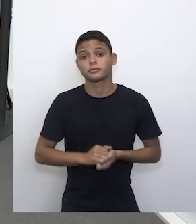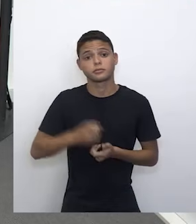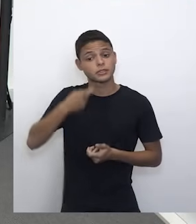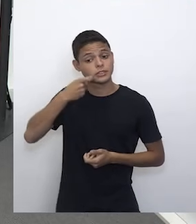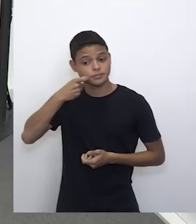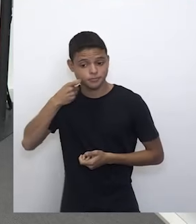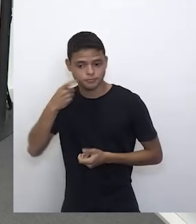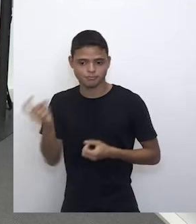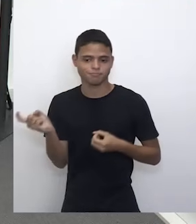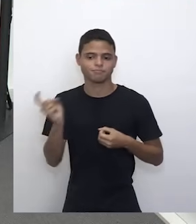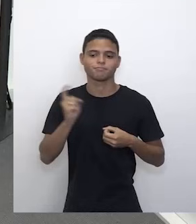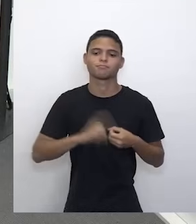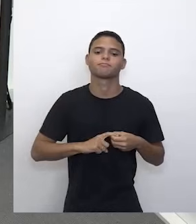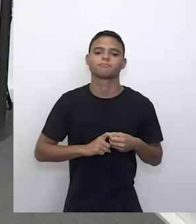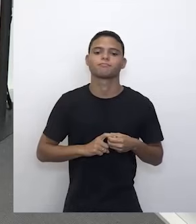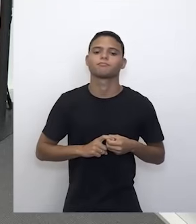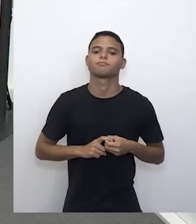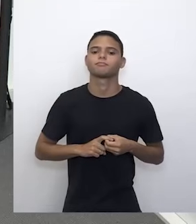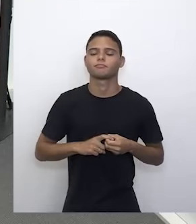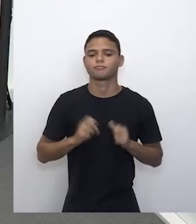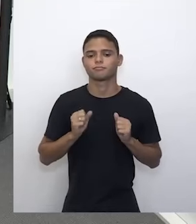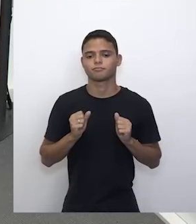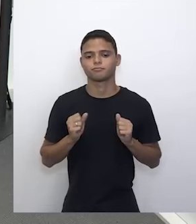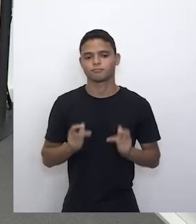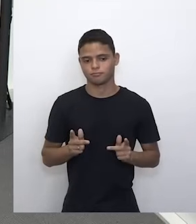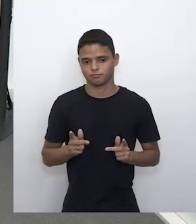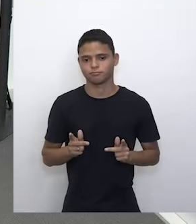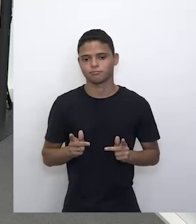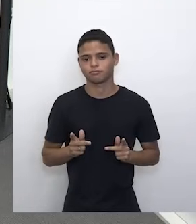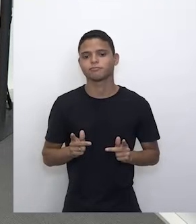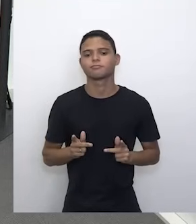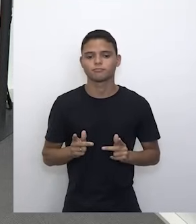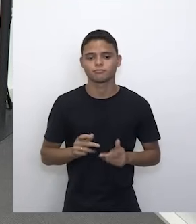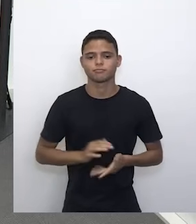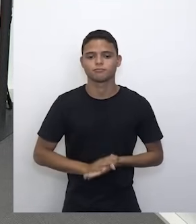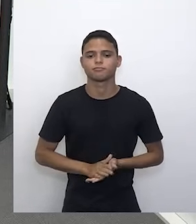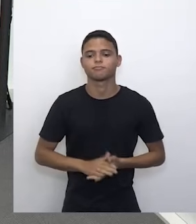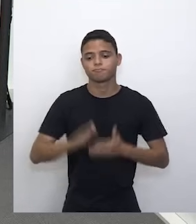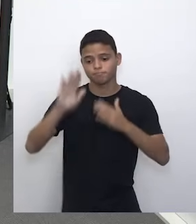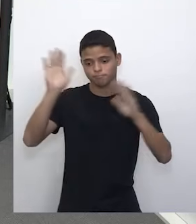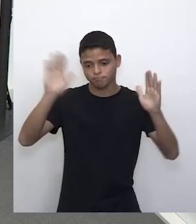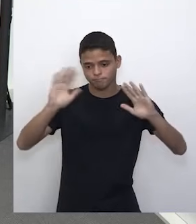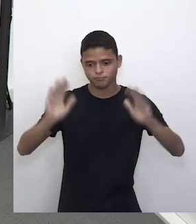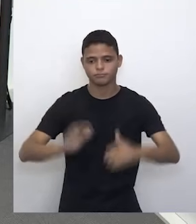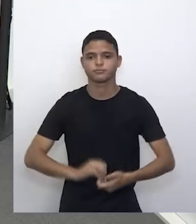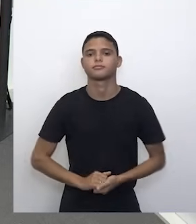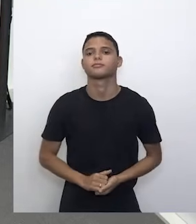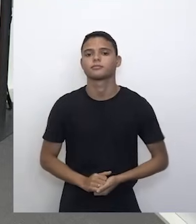Sexta-feira a gente está de volta, né, Isso aí, sexta-feira tem mais. Falar então, um pouquinho de reprodução de planta. É isso aí.